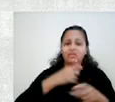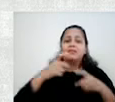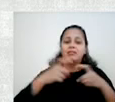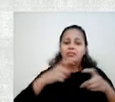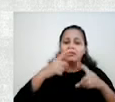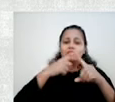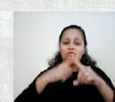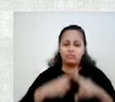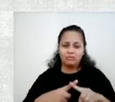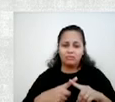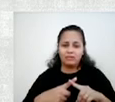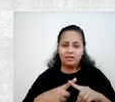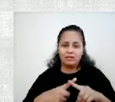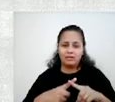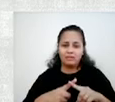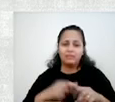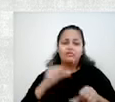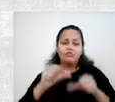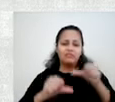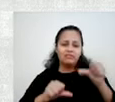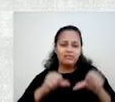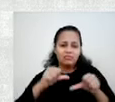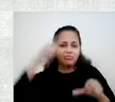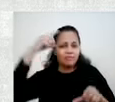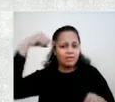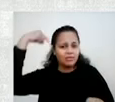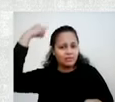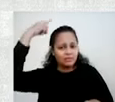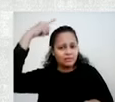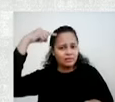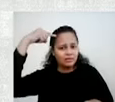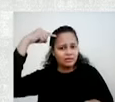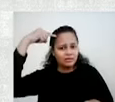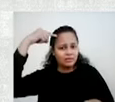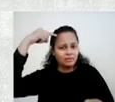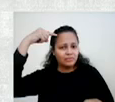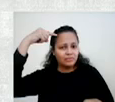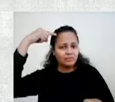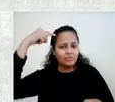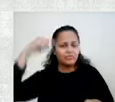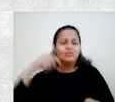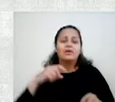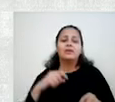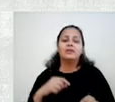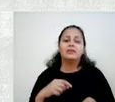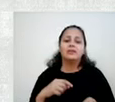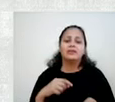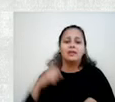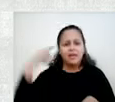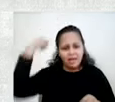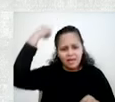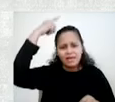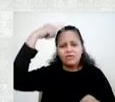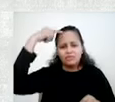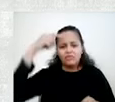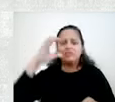foi reconhecido como herói e como santo, ok? São Luís da França é um santo cultuado